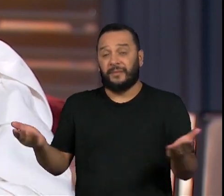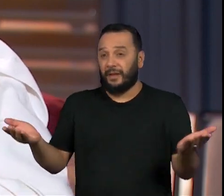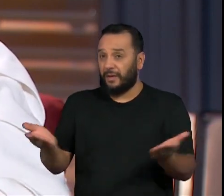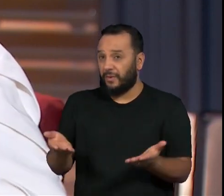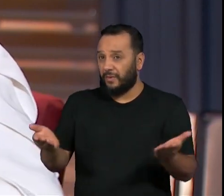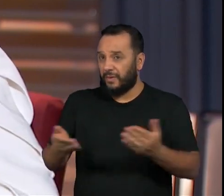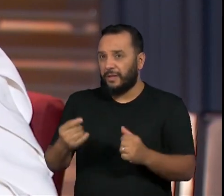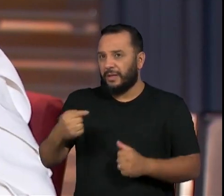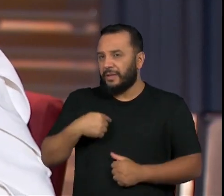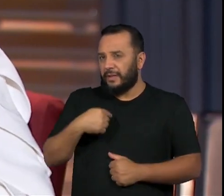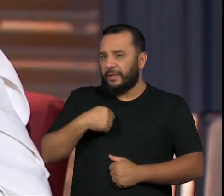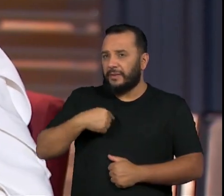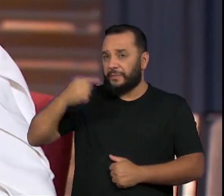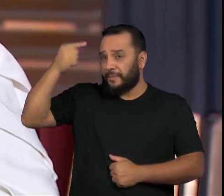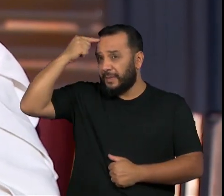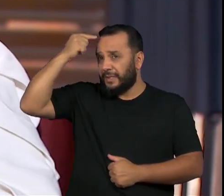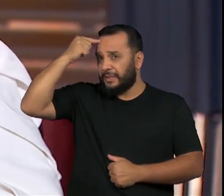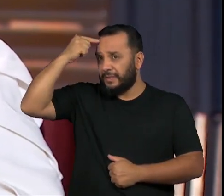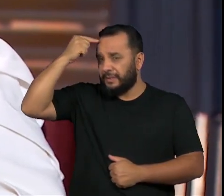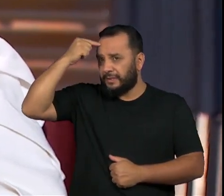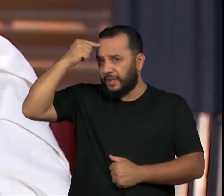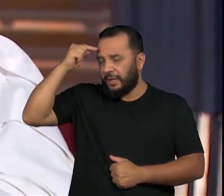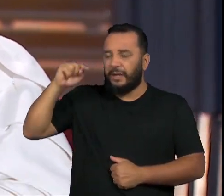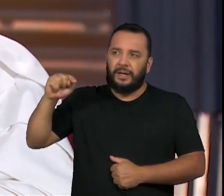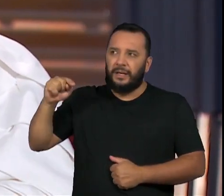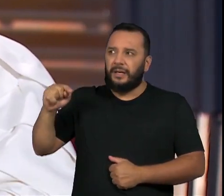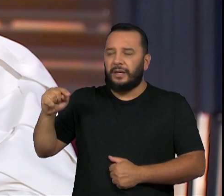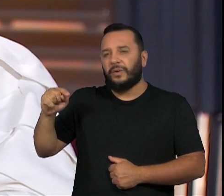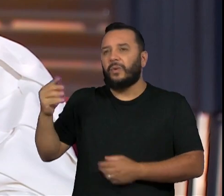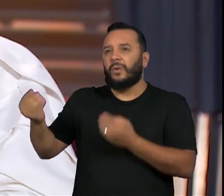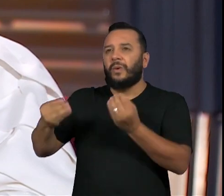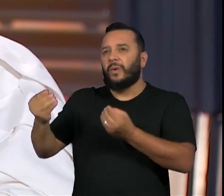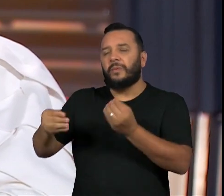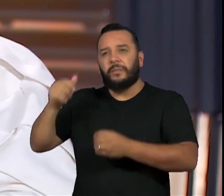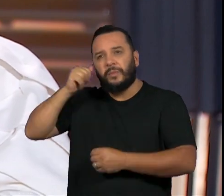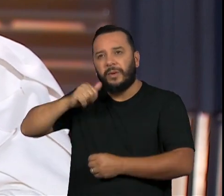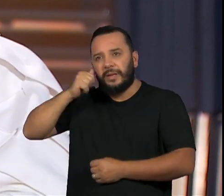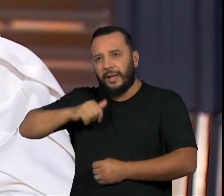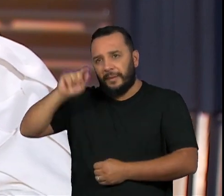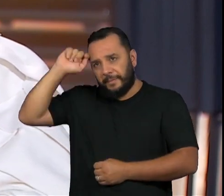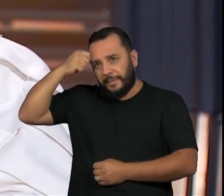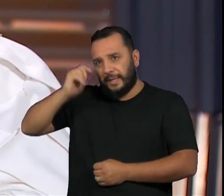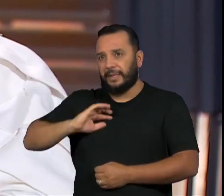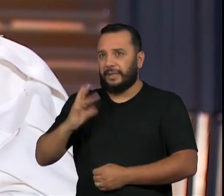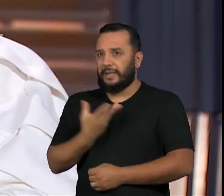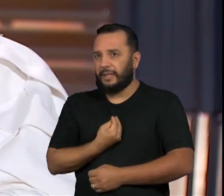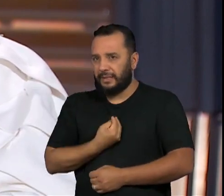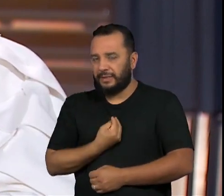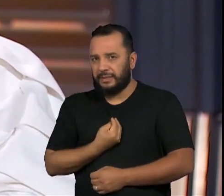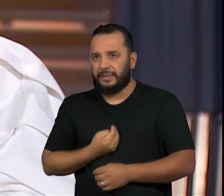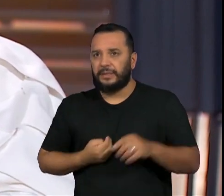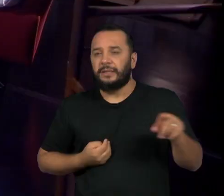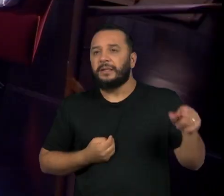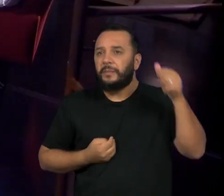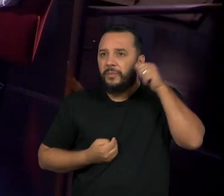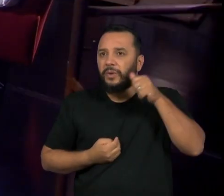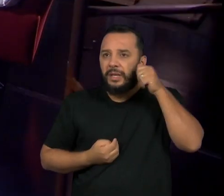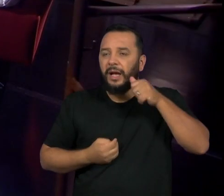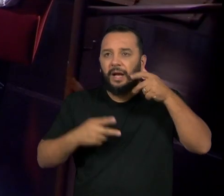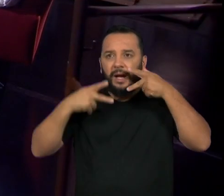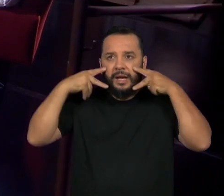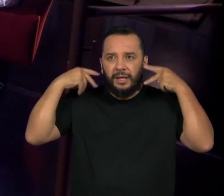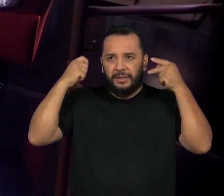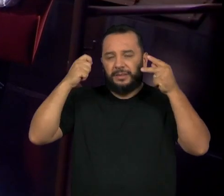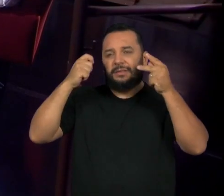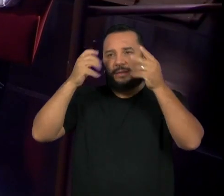da mente de uma mulher preta trans. Não dá para eu pensar através da cabeça de uma mulher indígena. Né? Eu